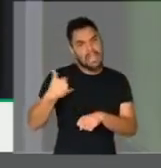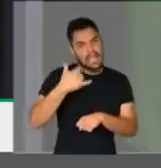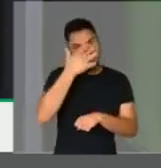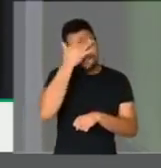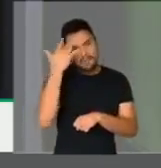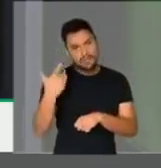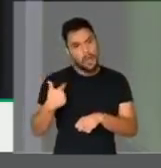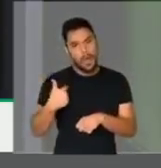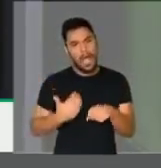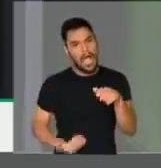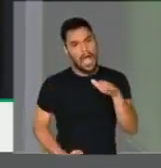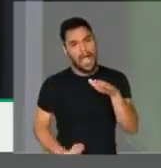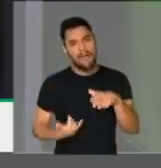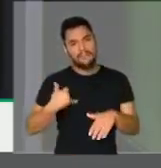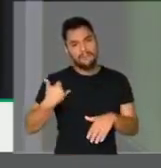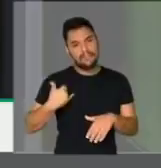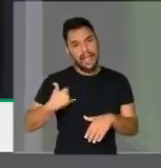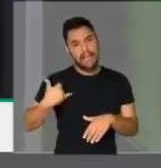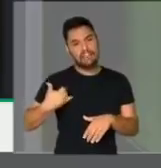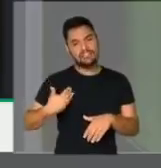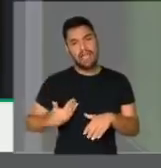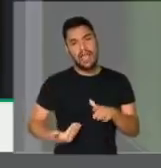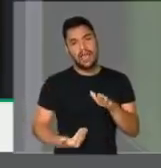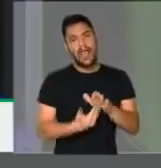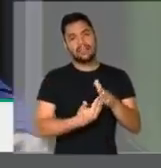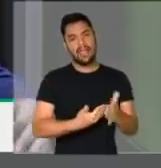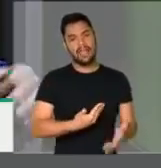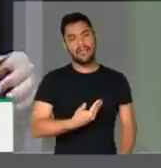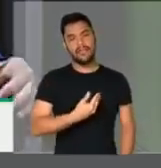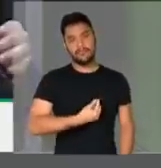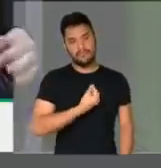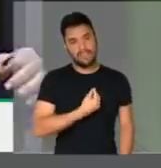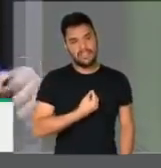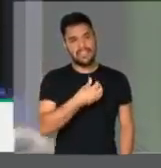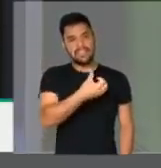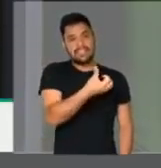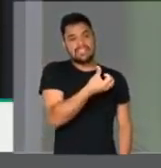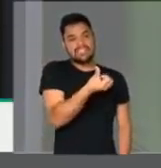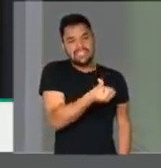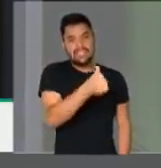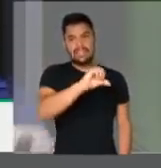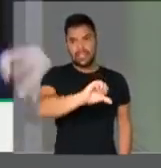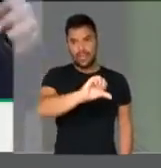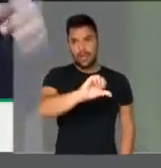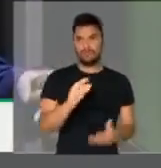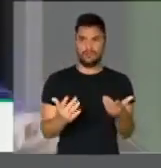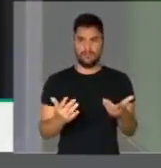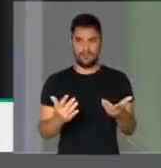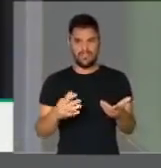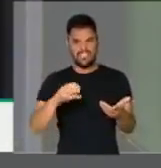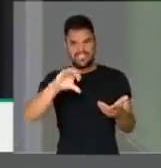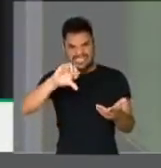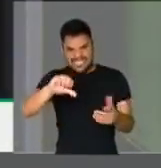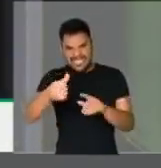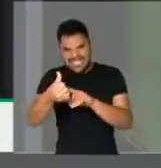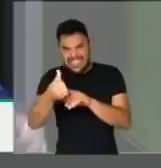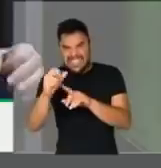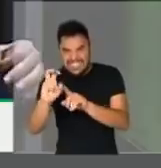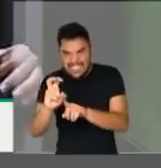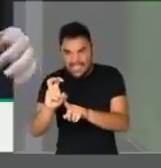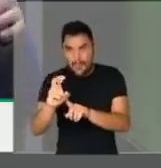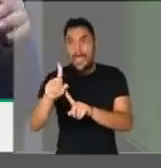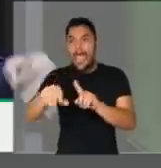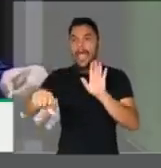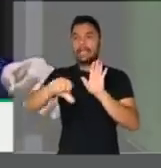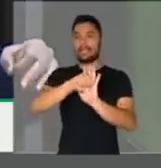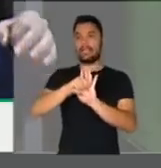lá, 69 anos. Colocar 65 é crime. Disse